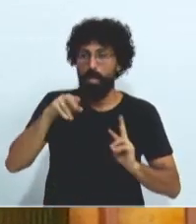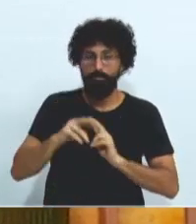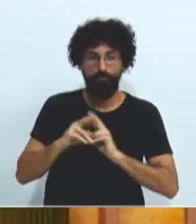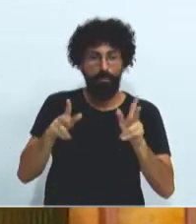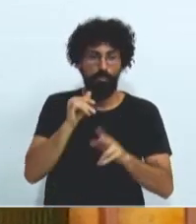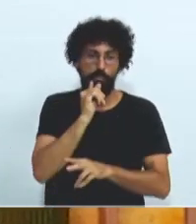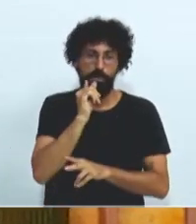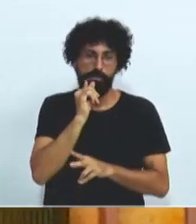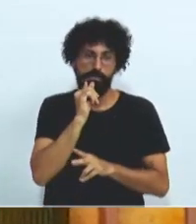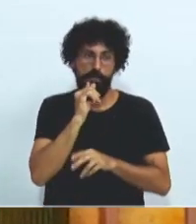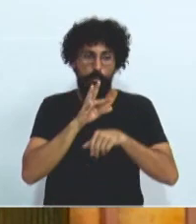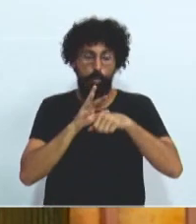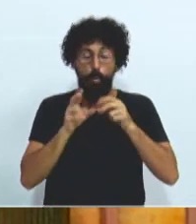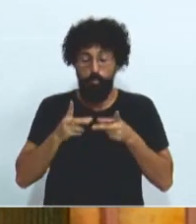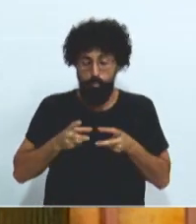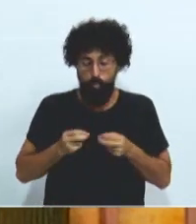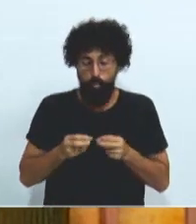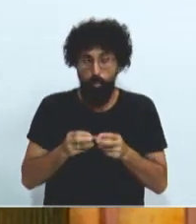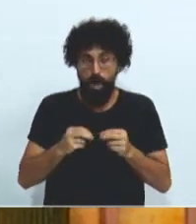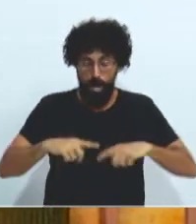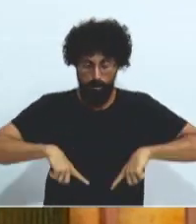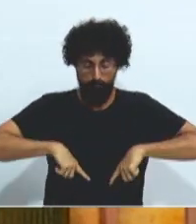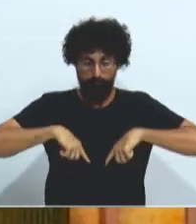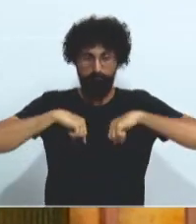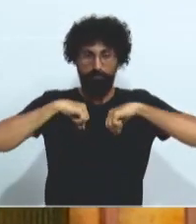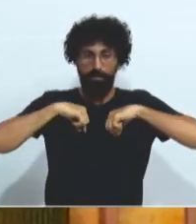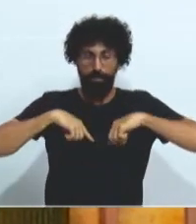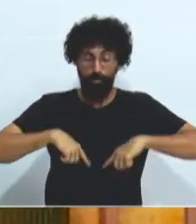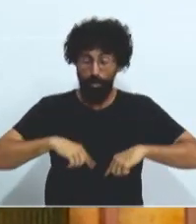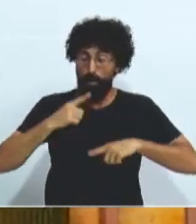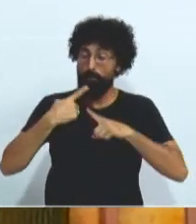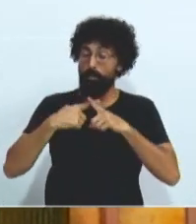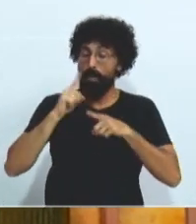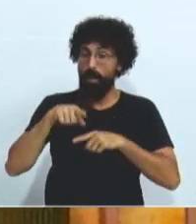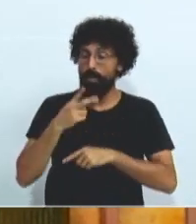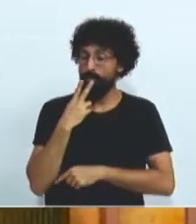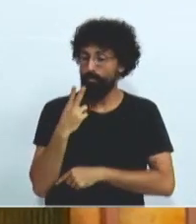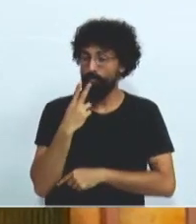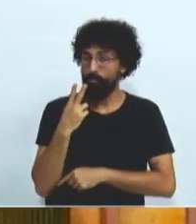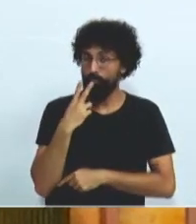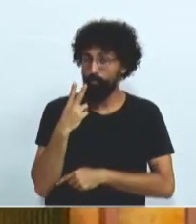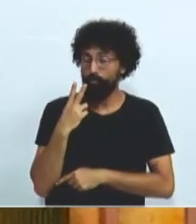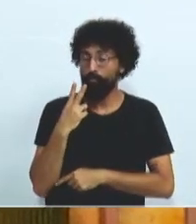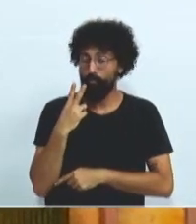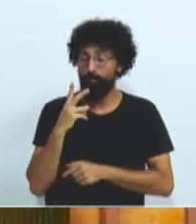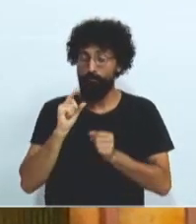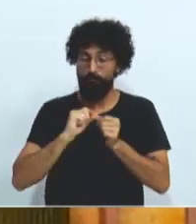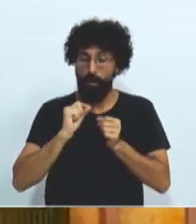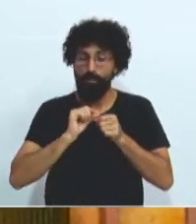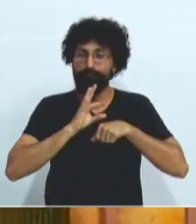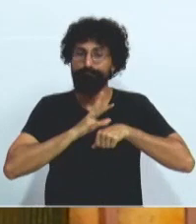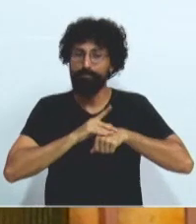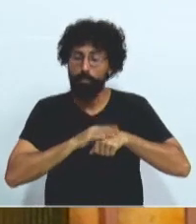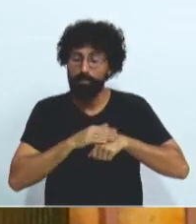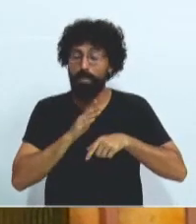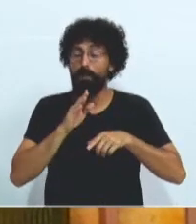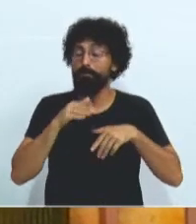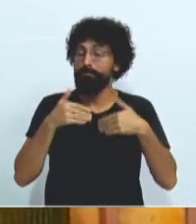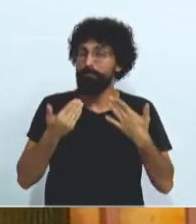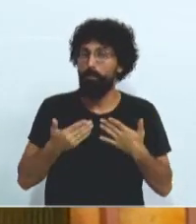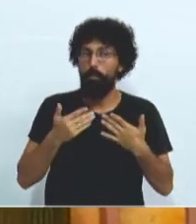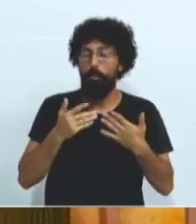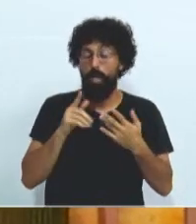pulmão, que a relação ela é muito importante com tabagismo, com etilismo também. Então, aqui são mutações que